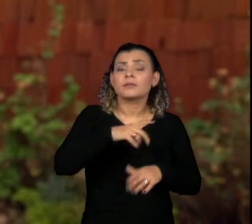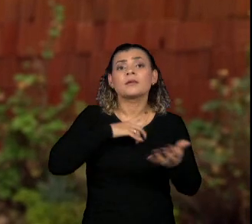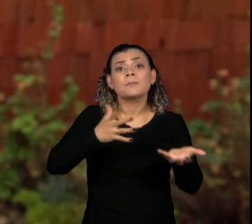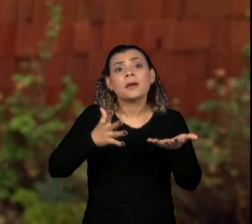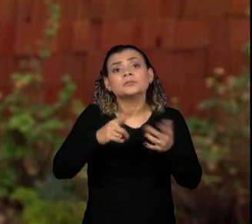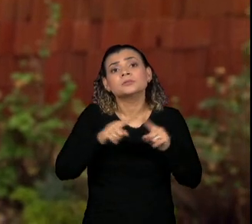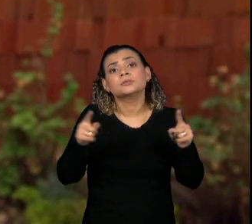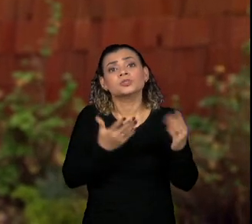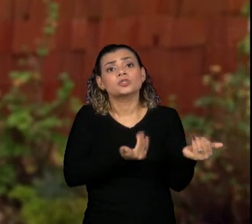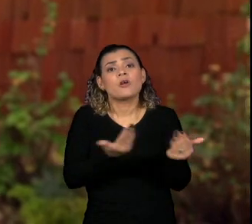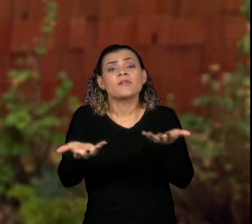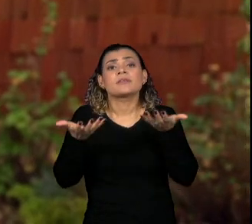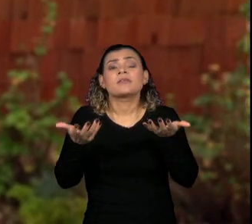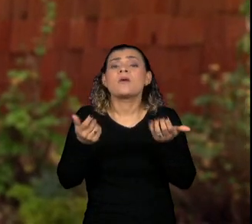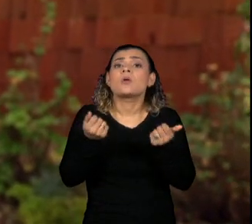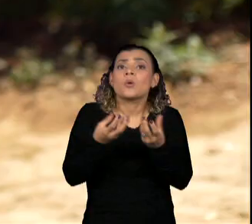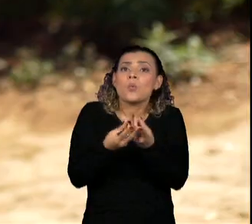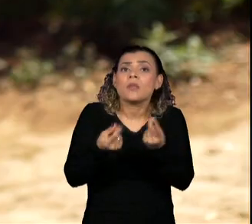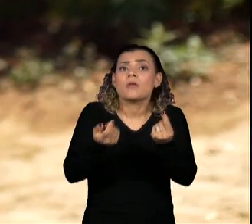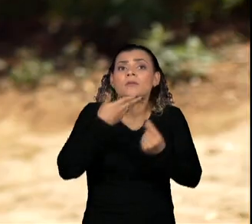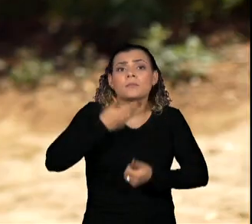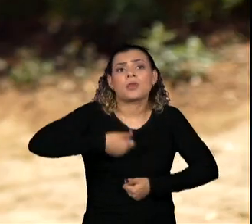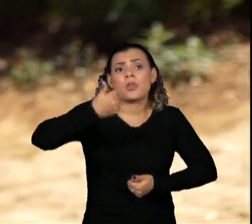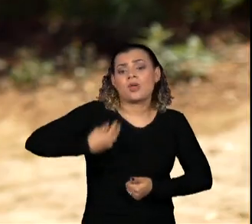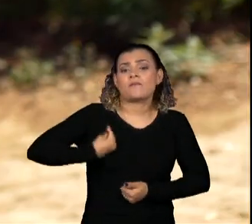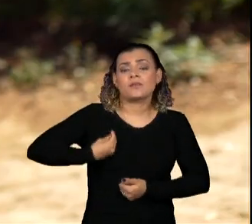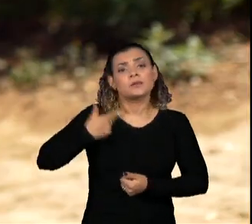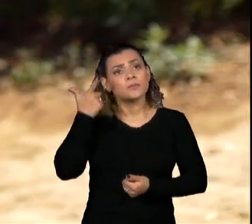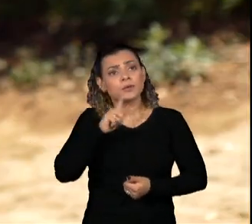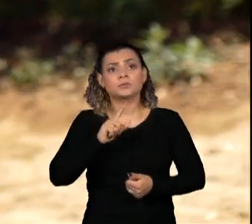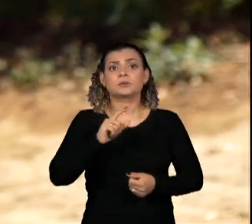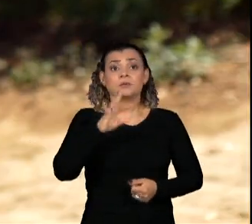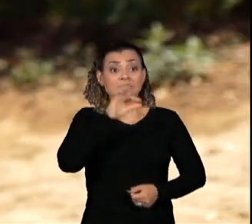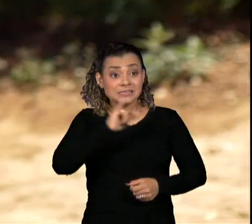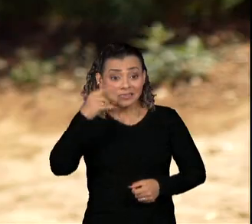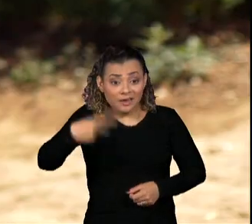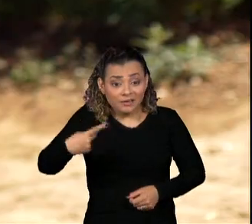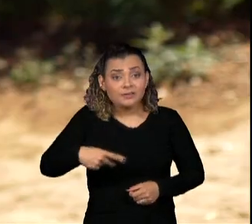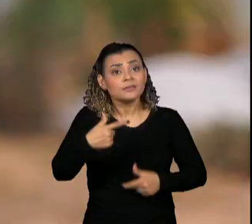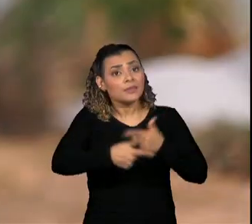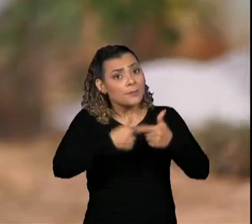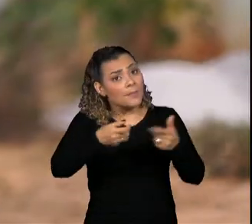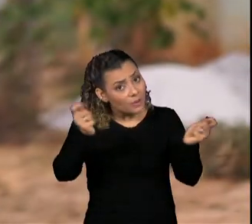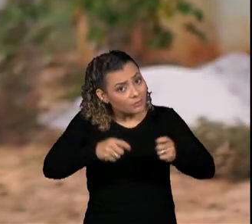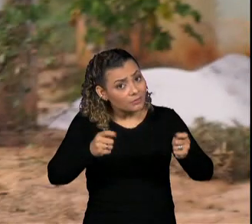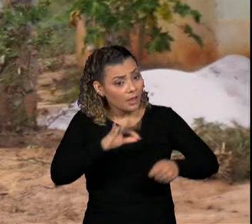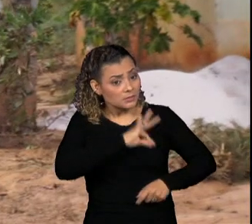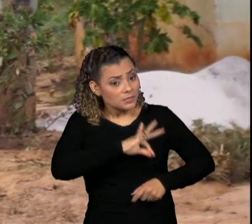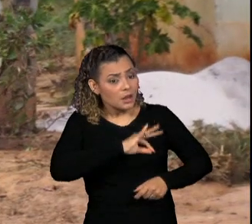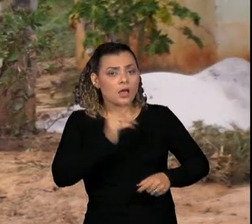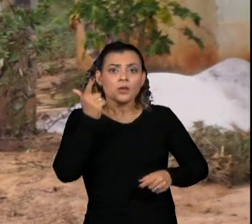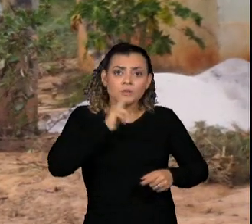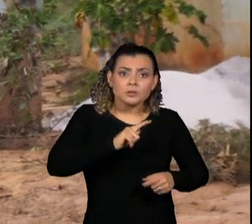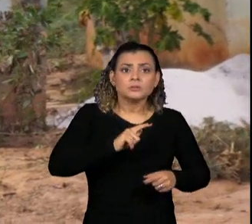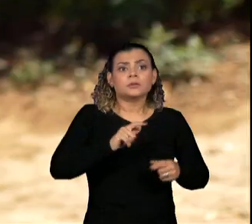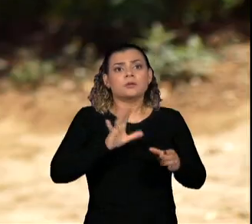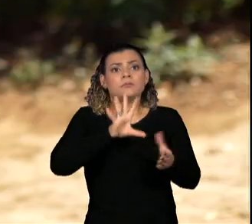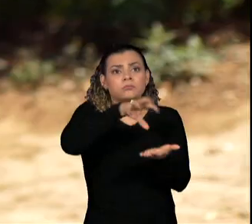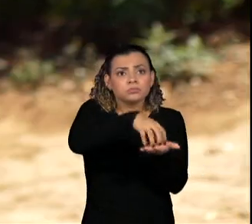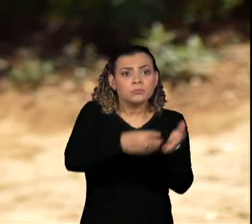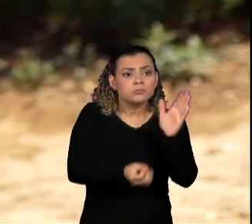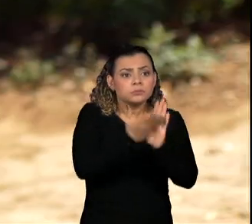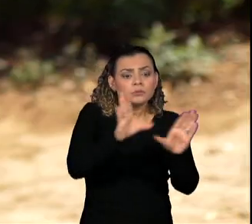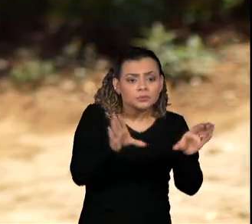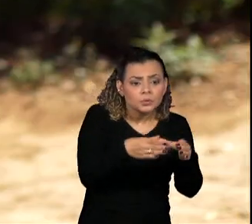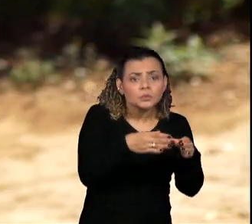de condições para sobreviver. Se aqui tivesse uma fonte de renda maior, de estar buscando tipo uma cooperativa, seria